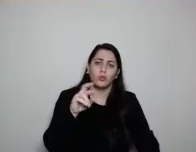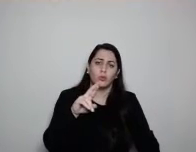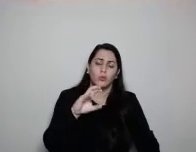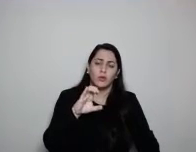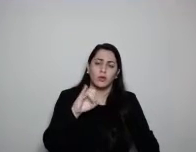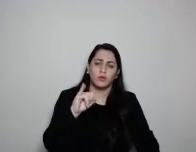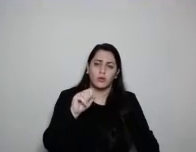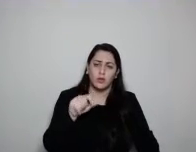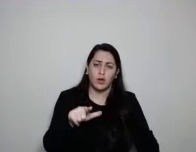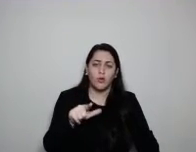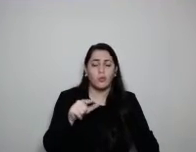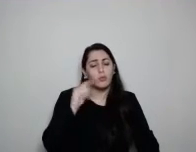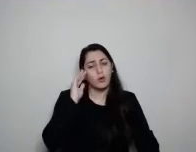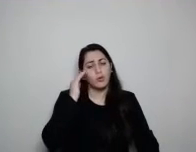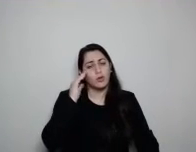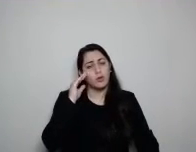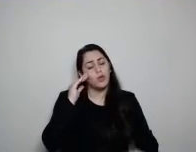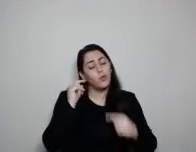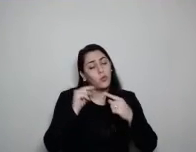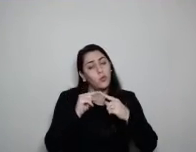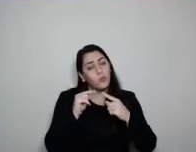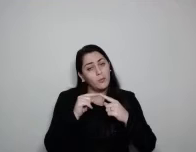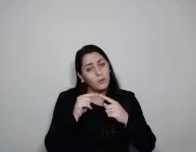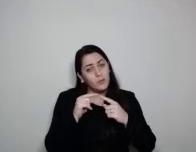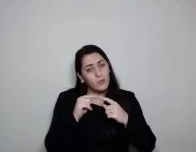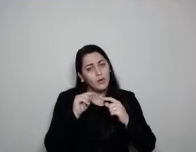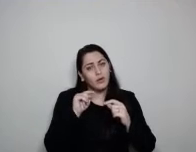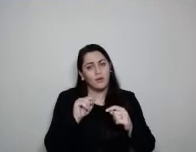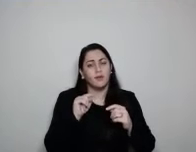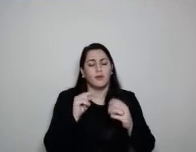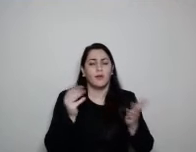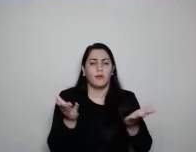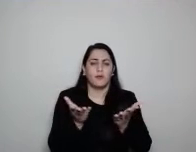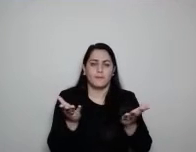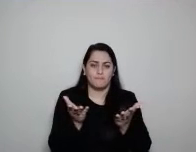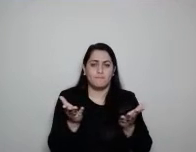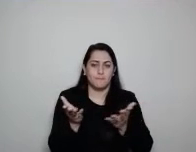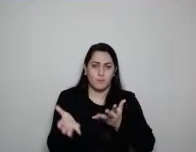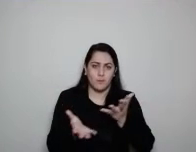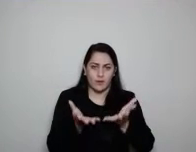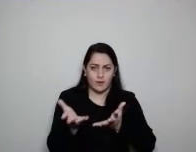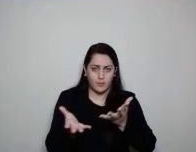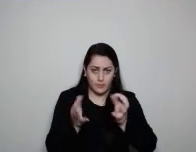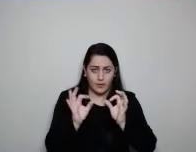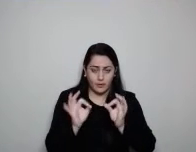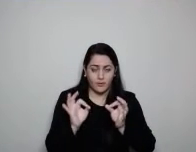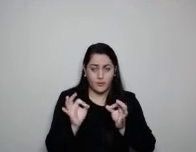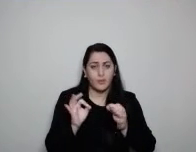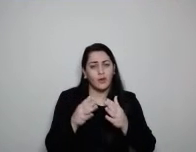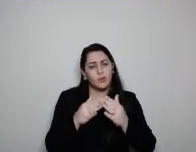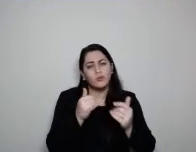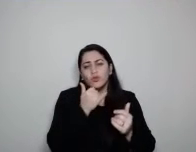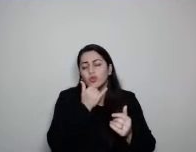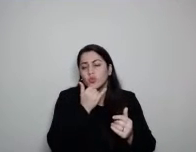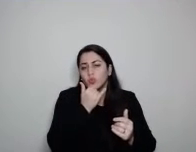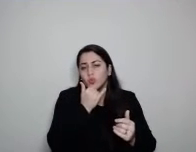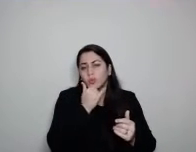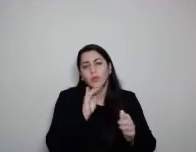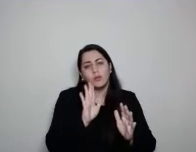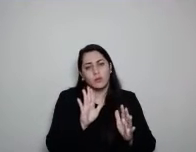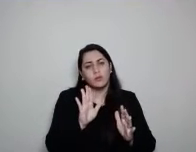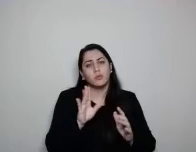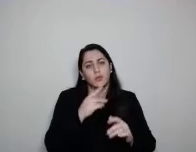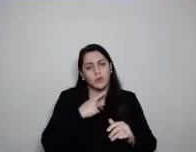entendo adequado de tratamento para isso aí. Pedindo vênia e pedindo aí desculpas ao presidente